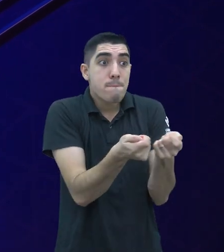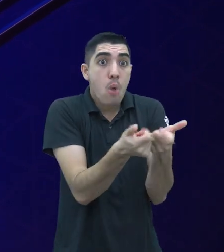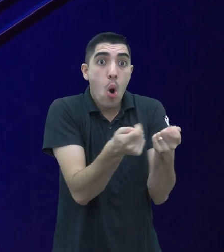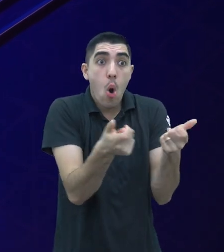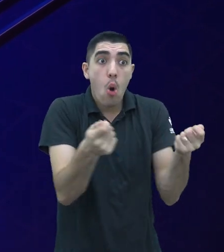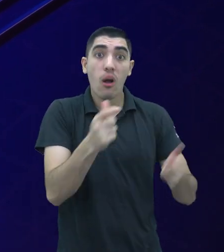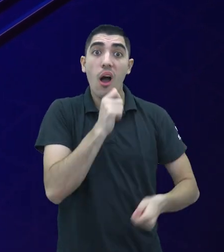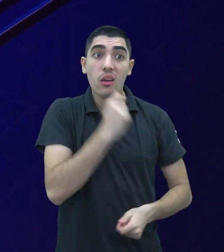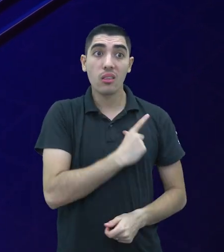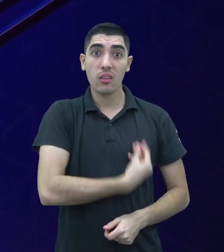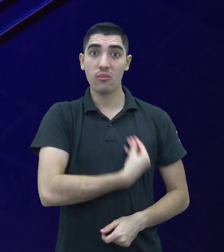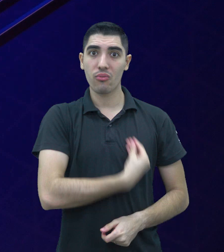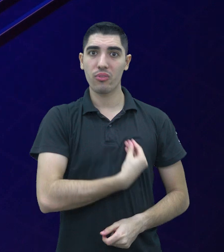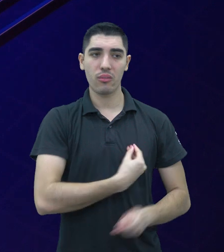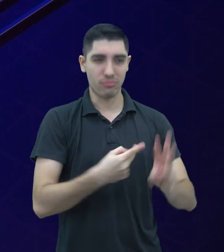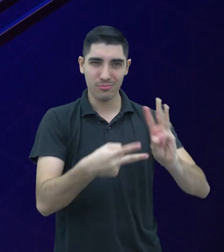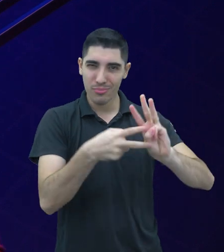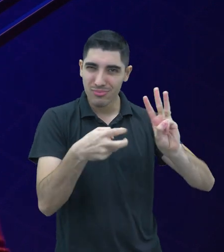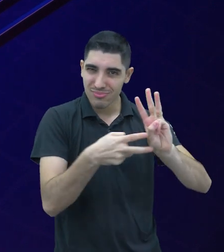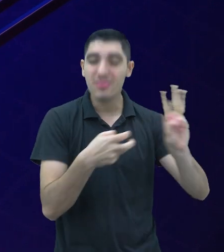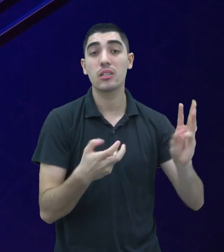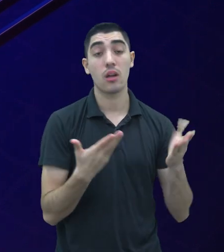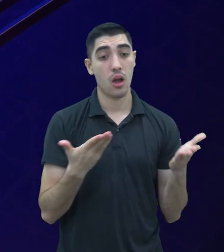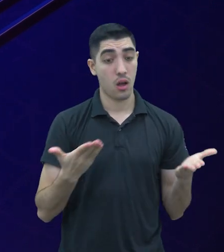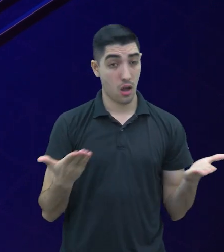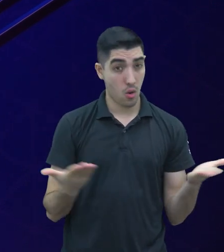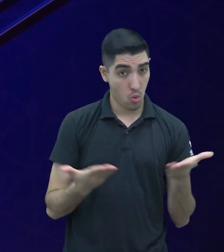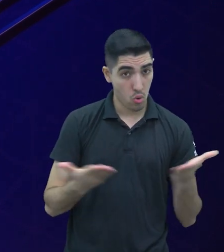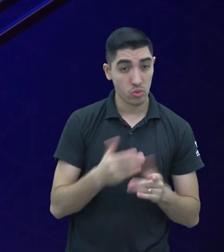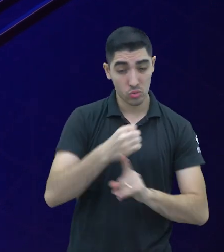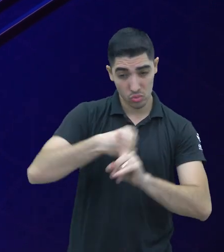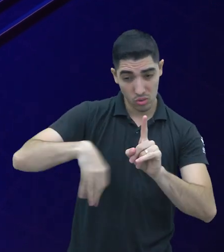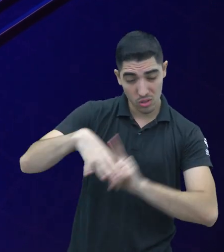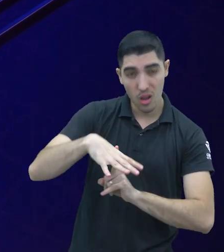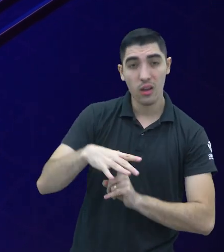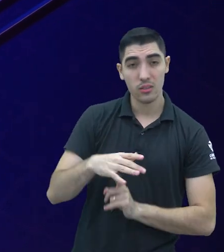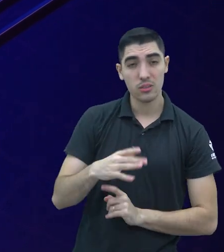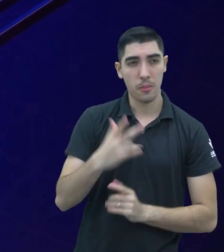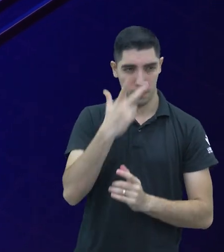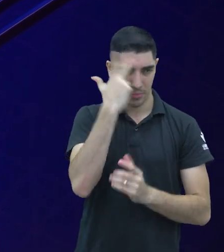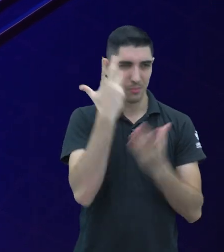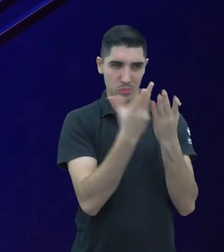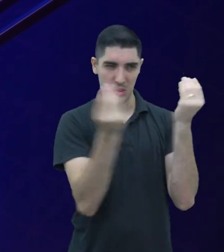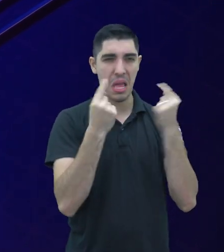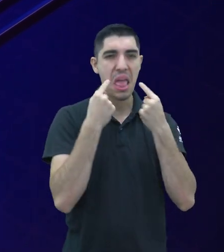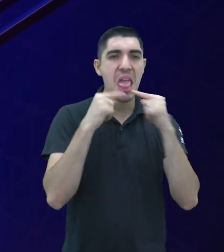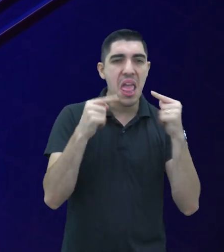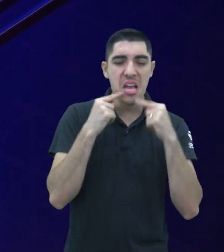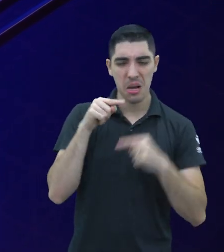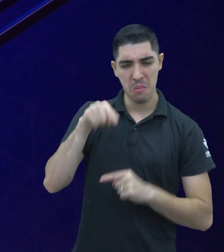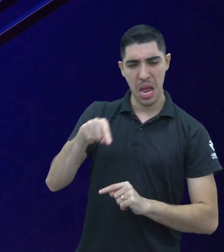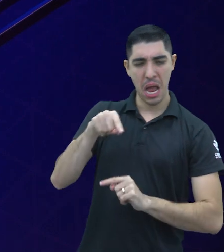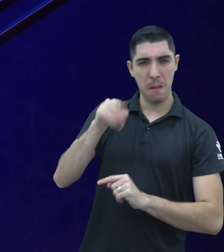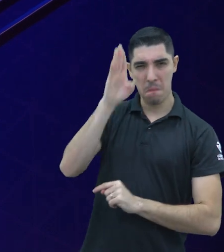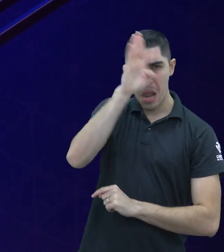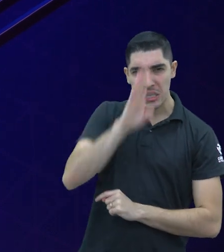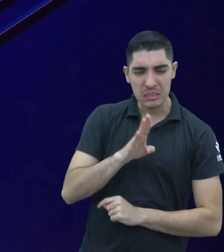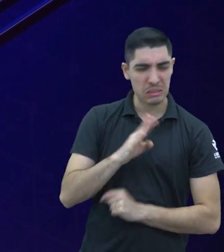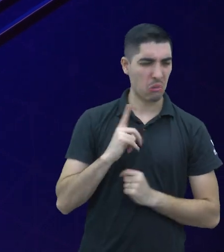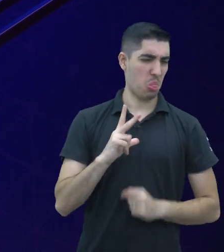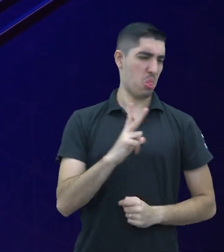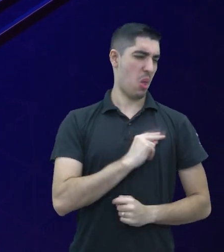quase não sobrou ninguém para contar a história de como foi. A gente tem uma sociedade, né? Muita gente reclama da sociedade brasileira, né? Ai,